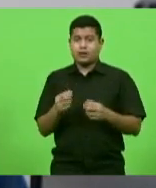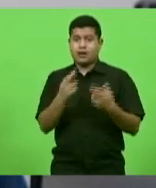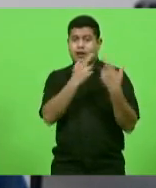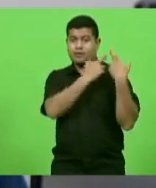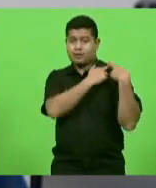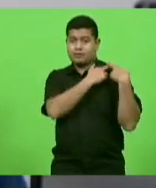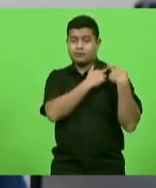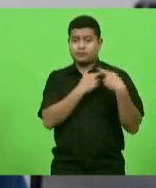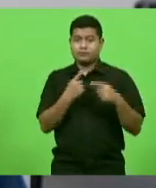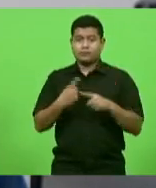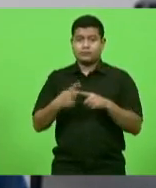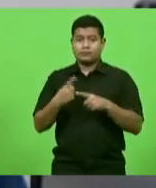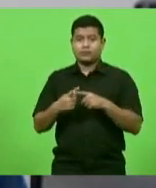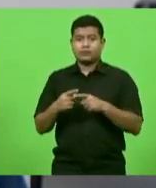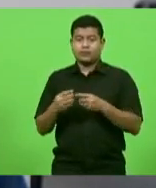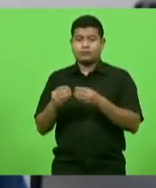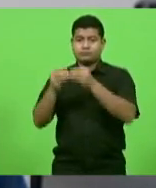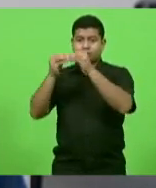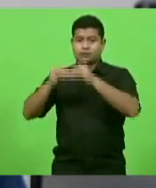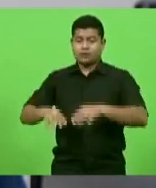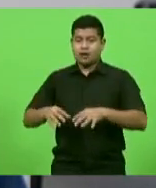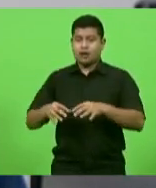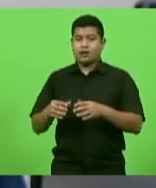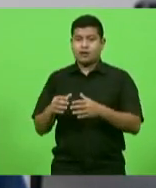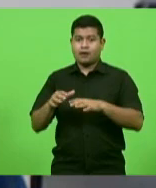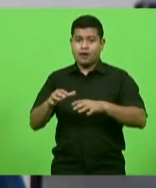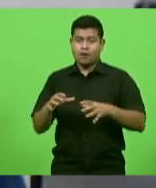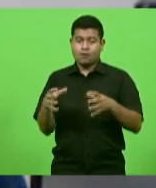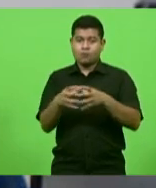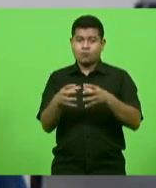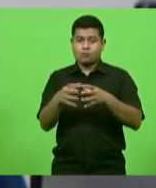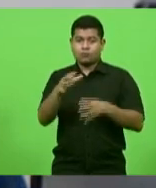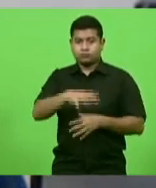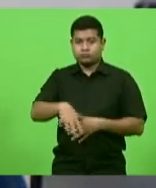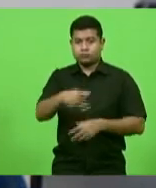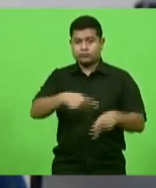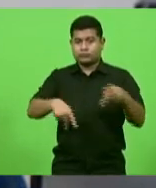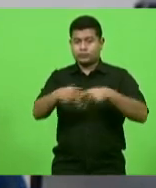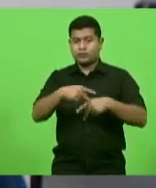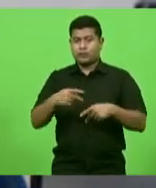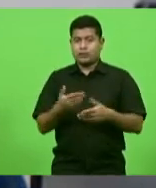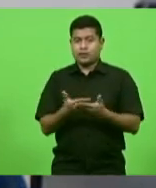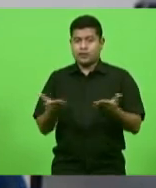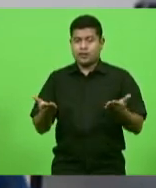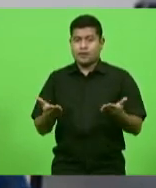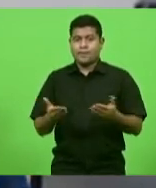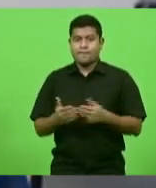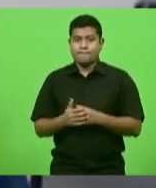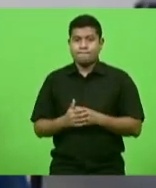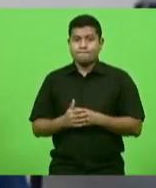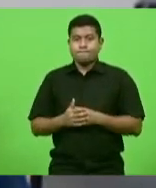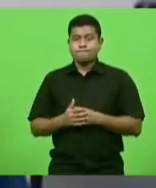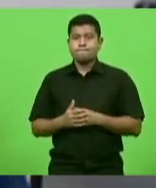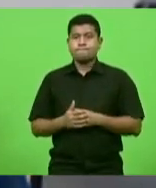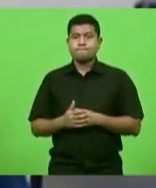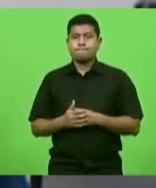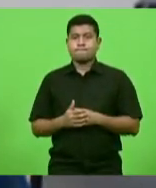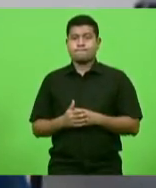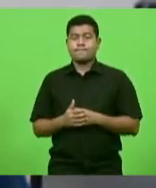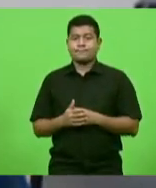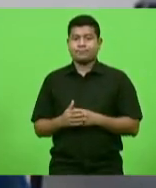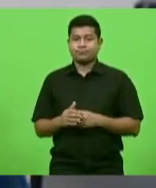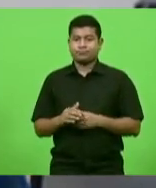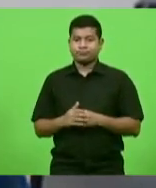porque o reflexo dessa atingir em última instância a coletividade em algo este lá tarde Tais poderes foram lá